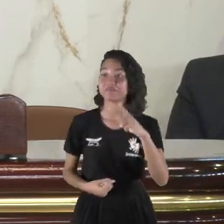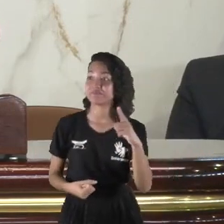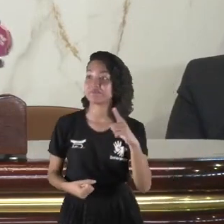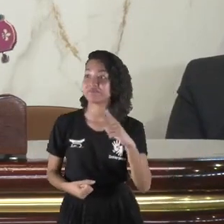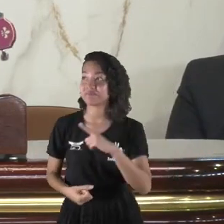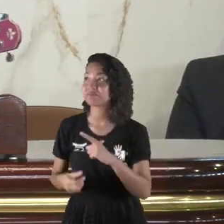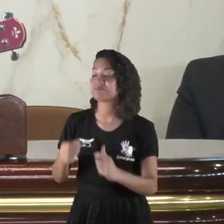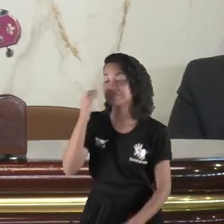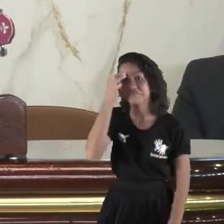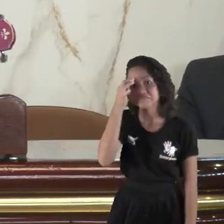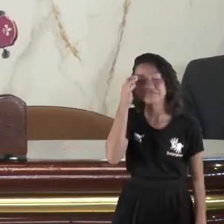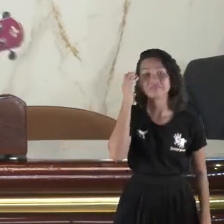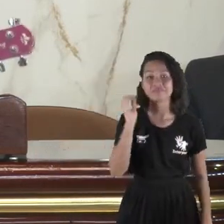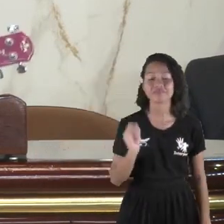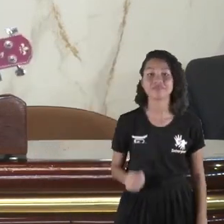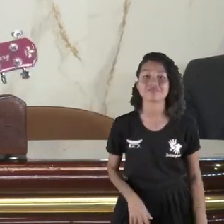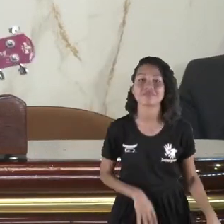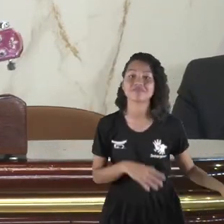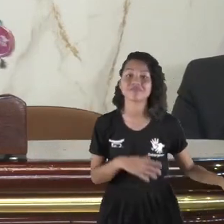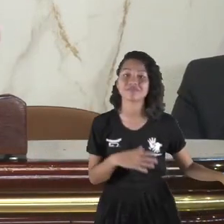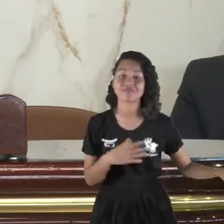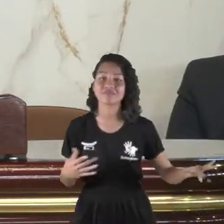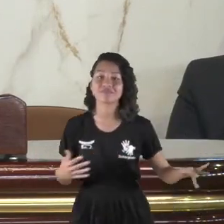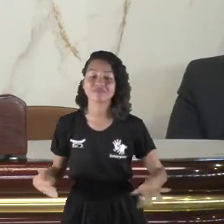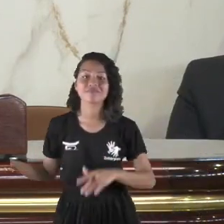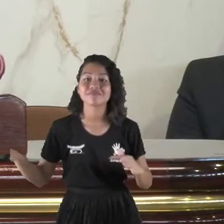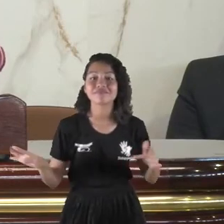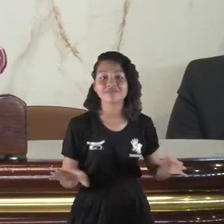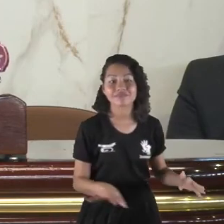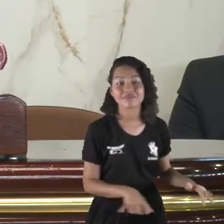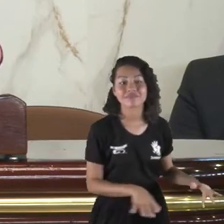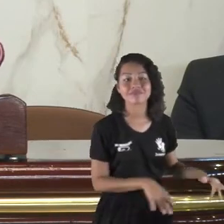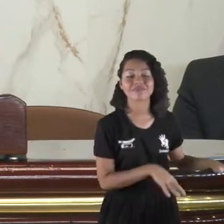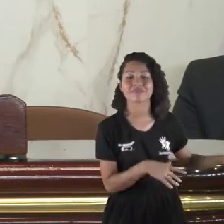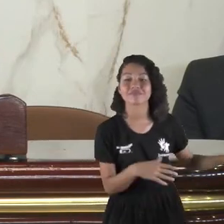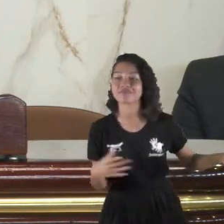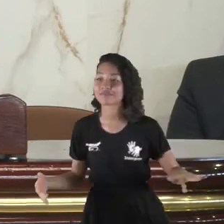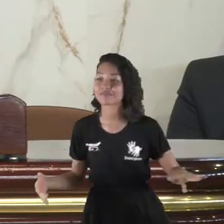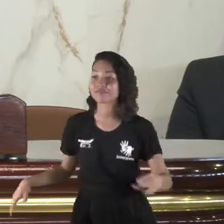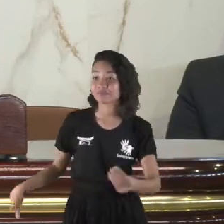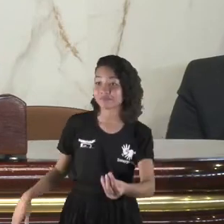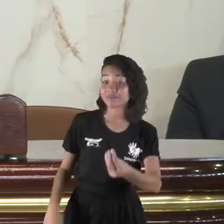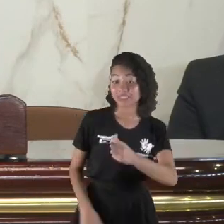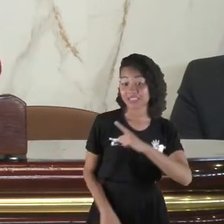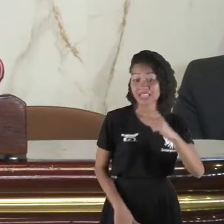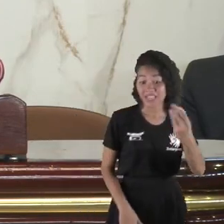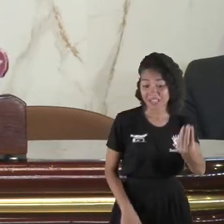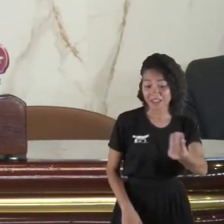Jesus, Ele será descendente do rei Davi. O seu